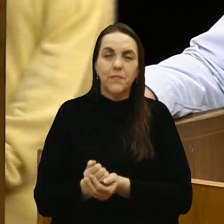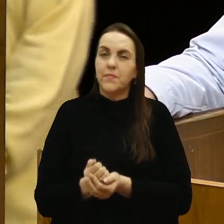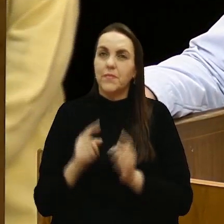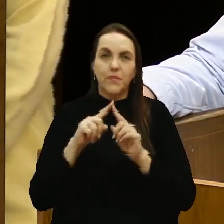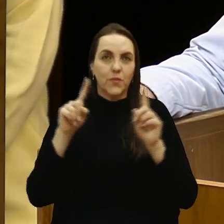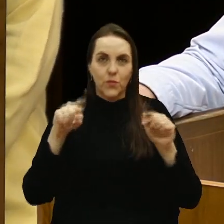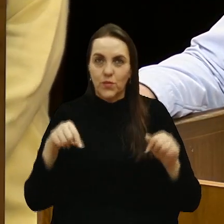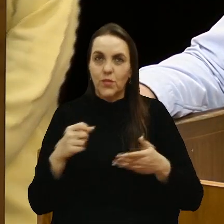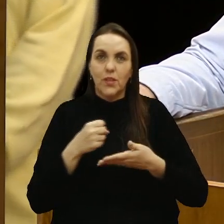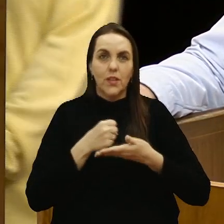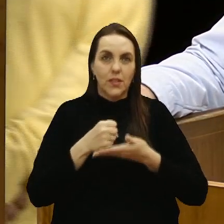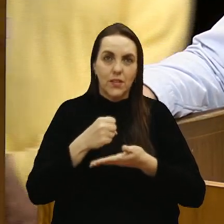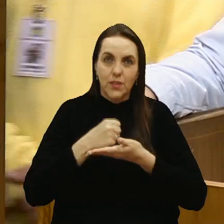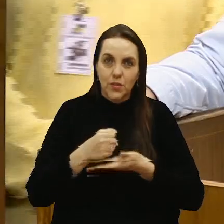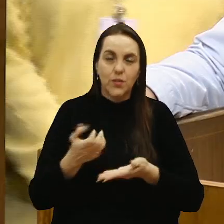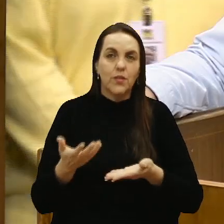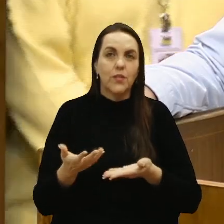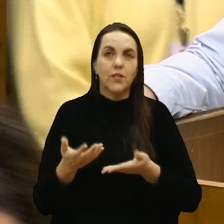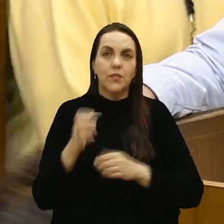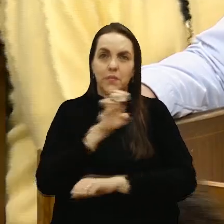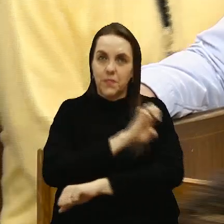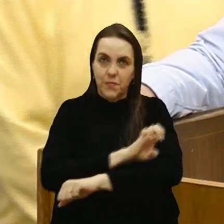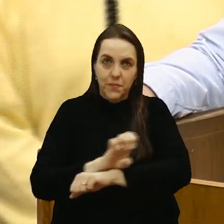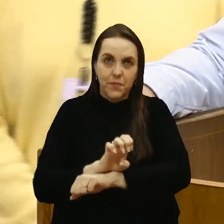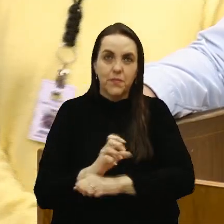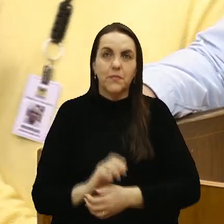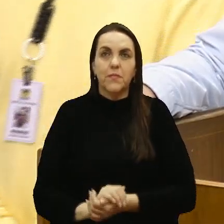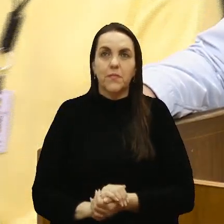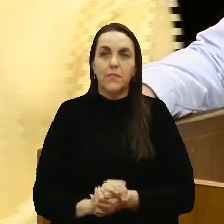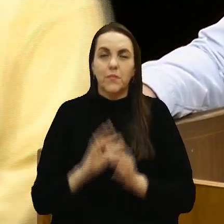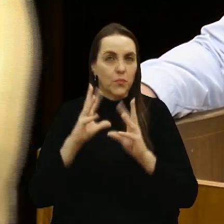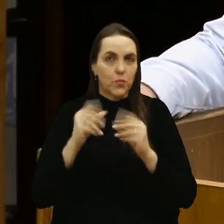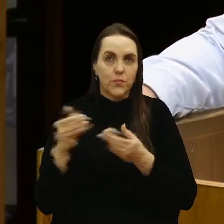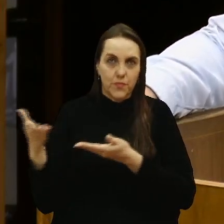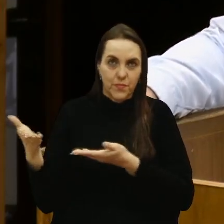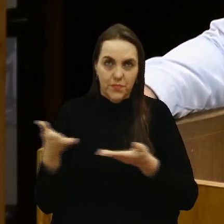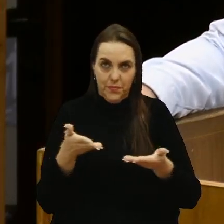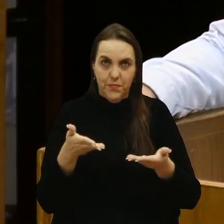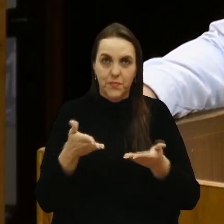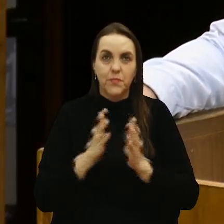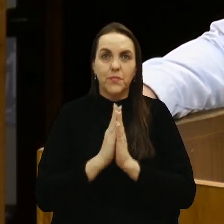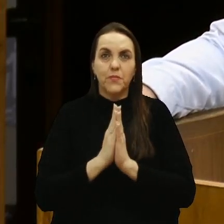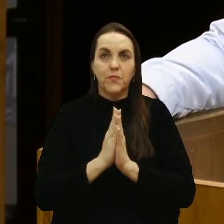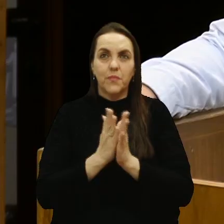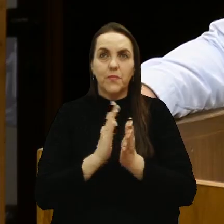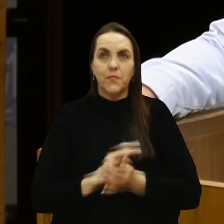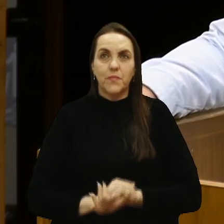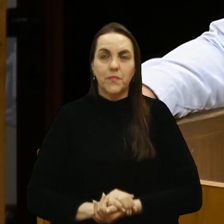Servidores, assessores, estagiários, podem ficar aqui à frente, por favor.